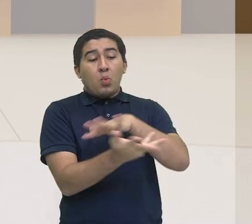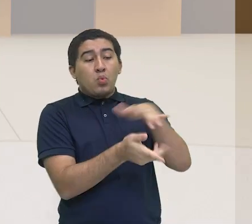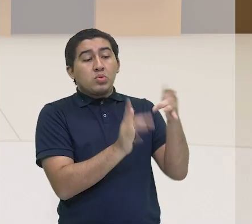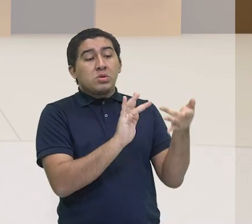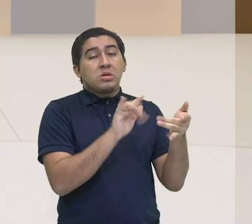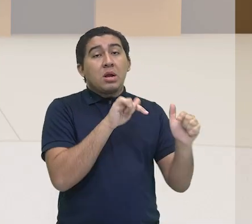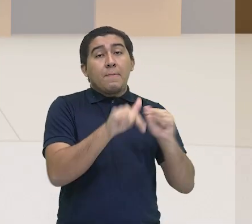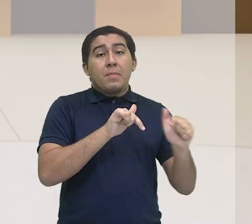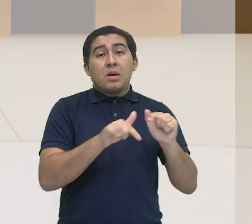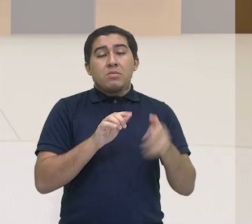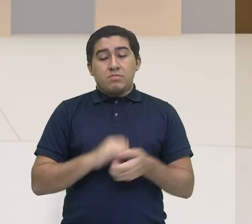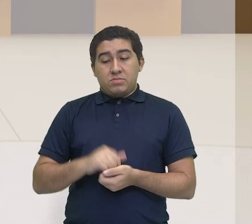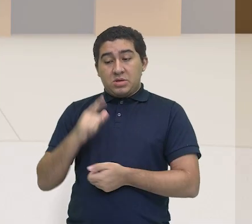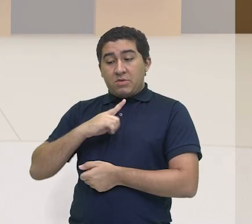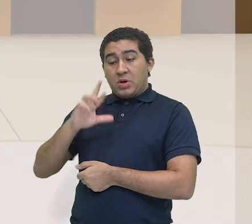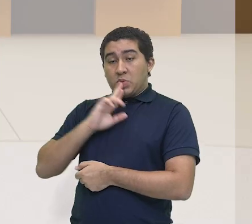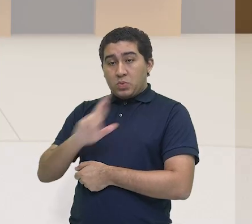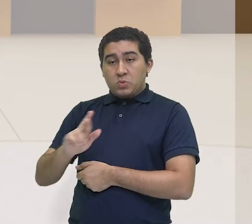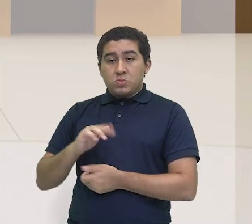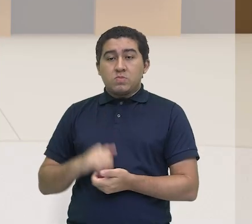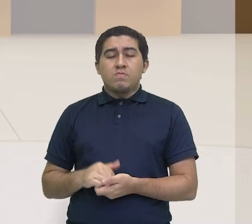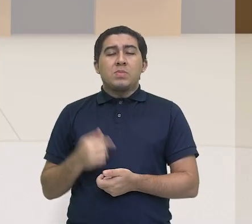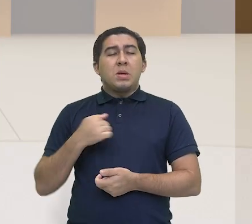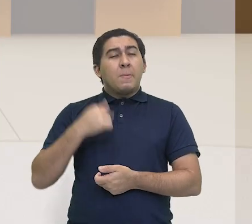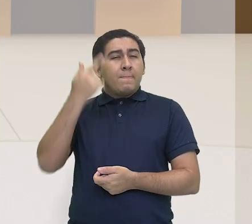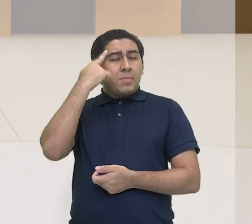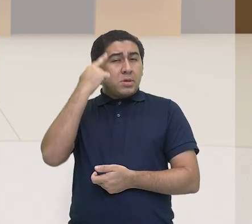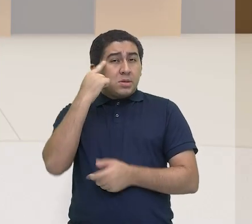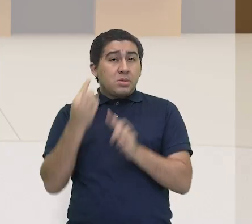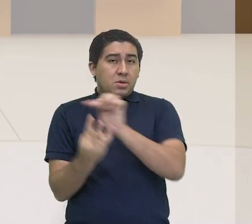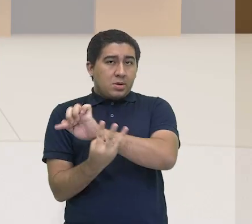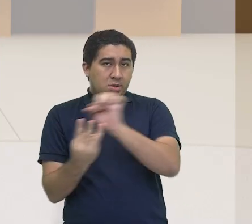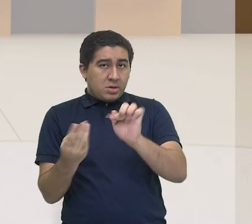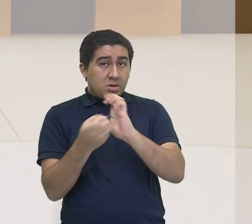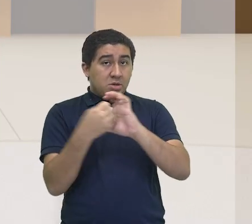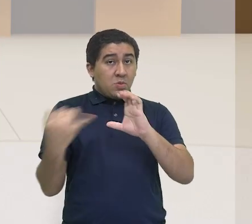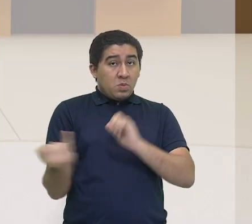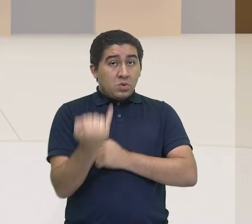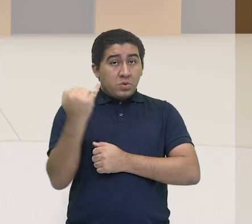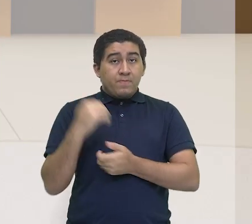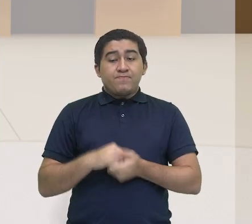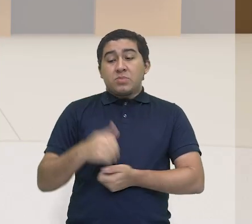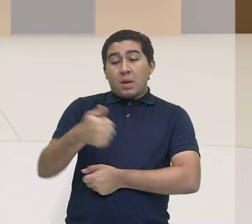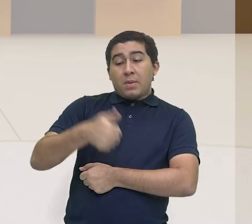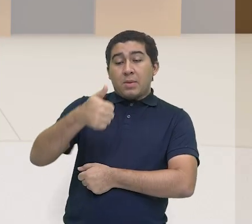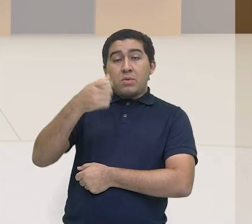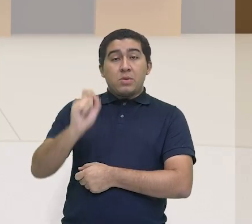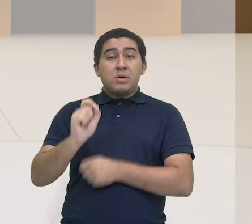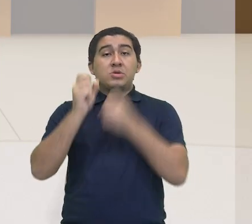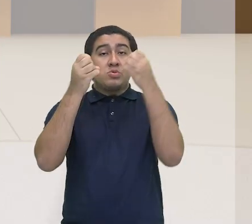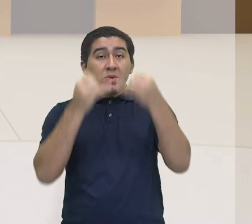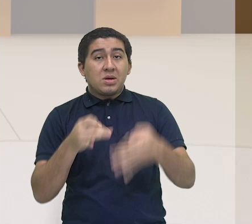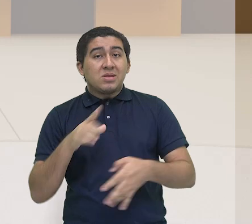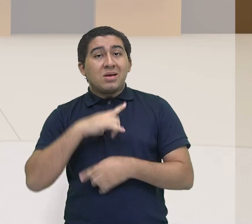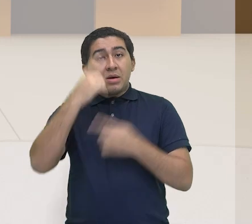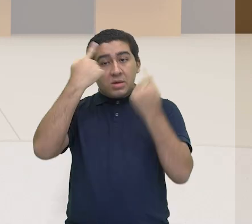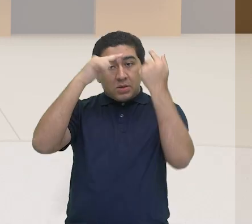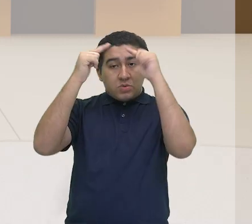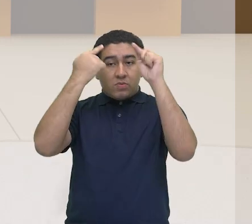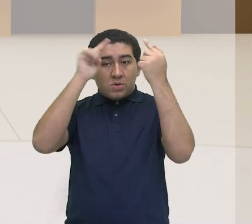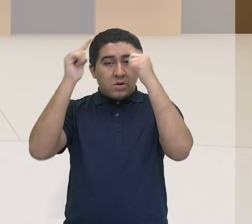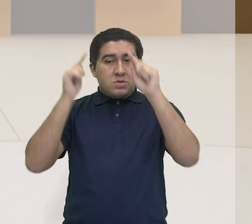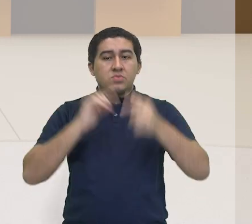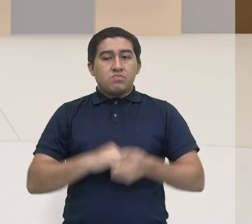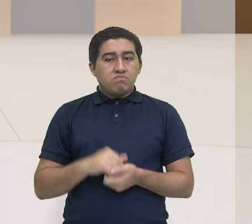as respostas. Eu achei interessante 3 aspectos. O primeiro é dizer que o mundo do trabalho envolve criatividade. Você Sim. que é